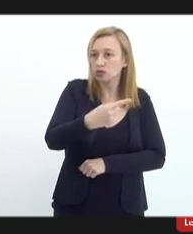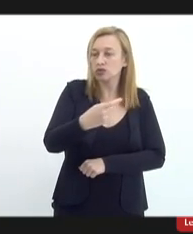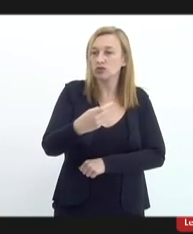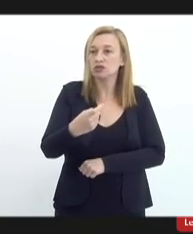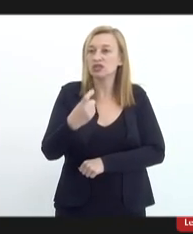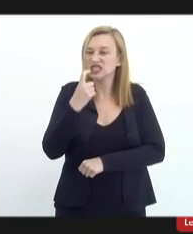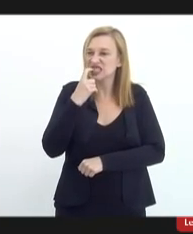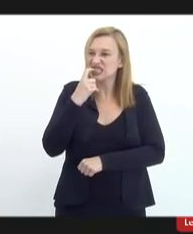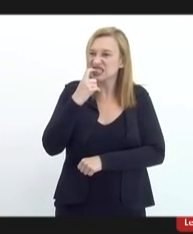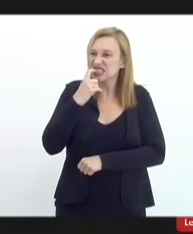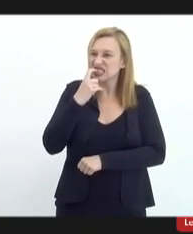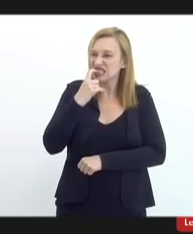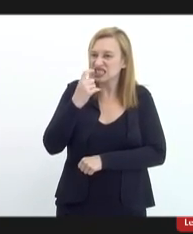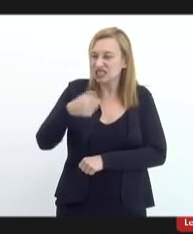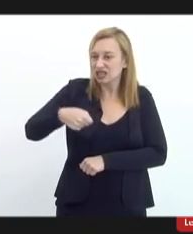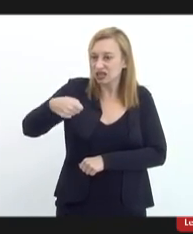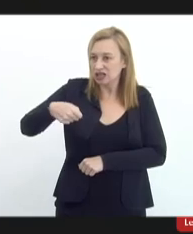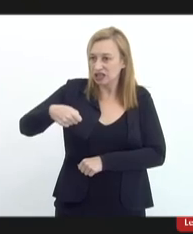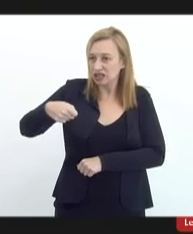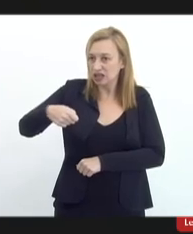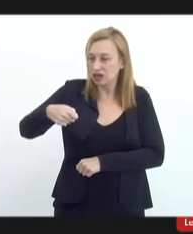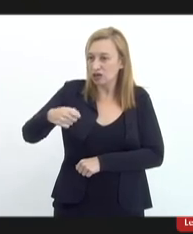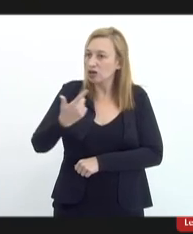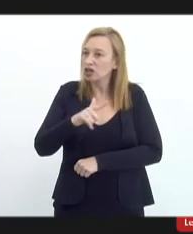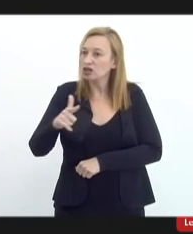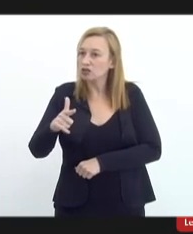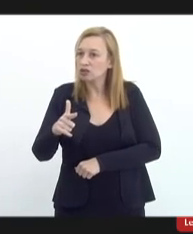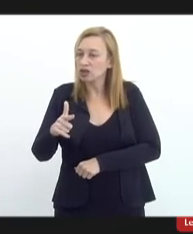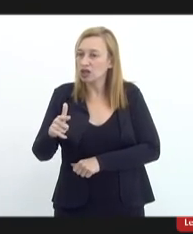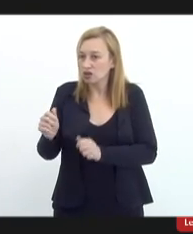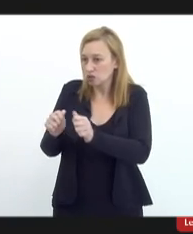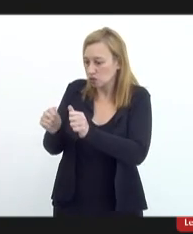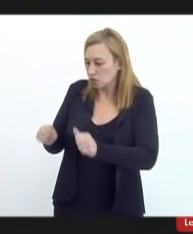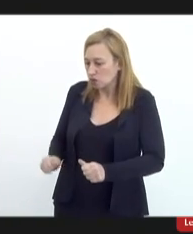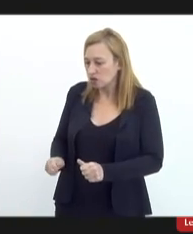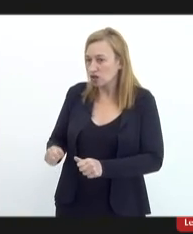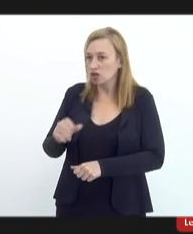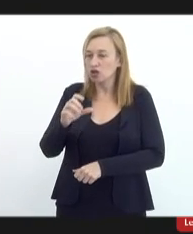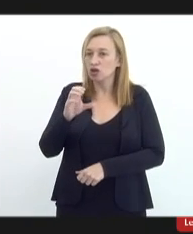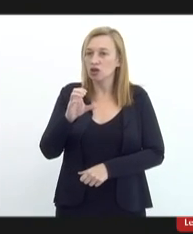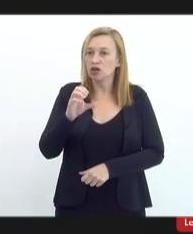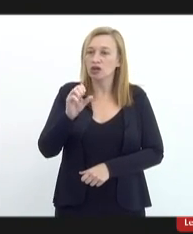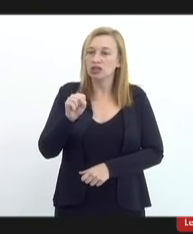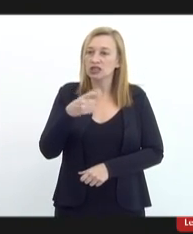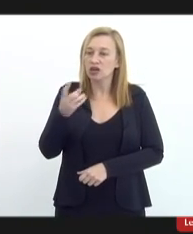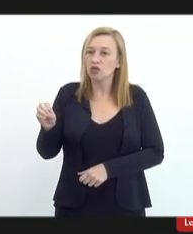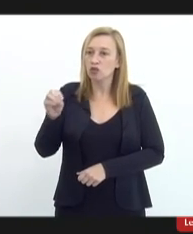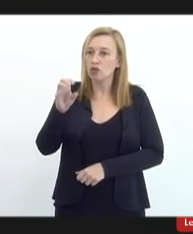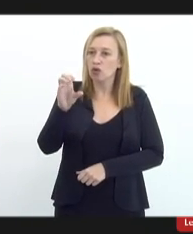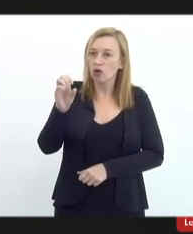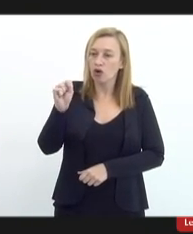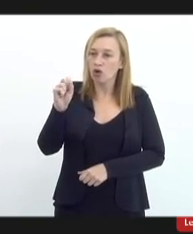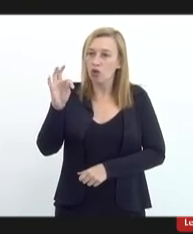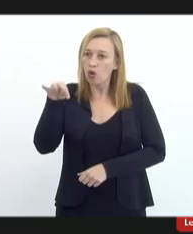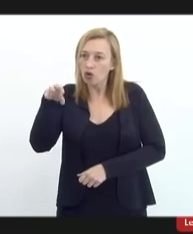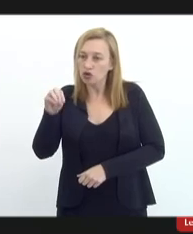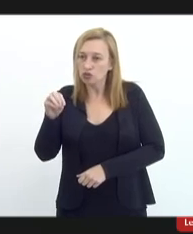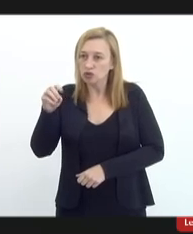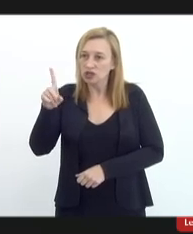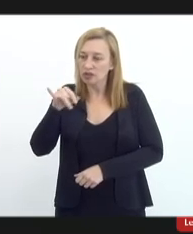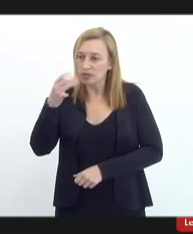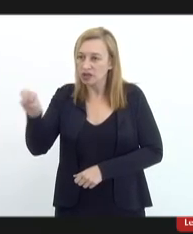assustando as crianças, dizendo que os doces, se tiverem nos saquinhos com a imagem do Código de Damião, são doces